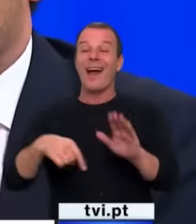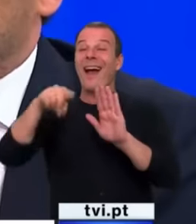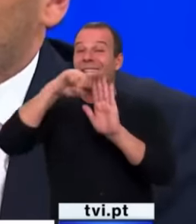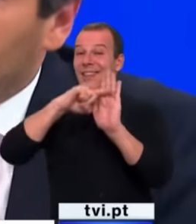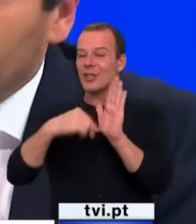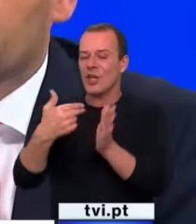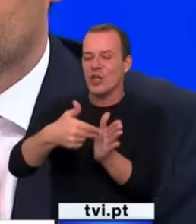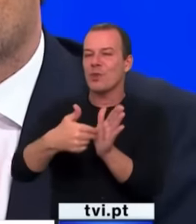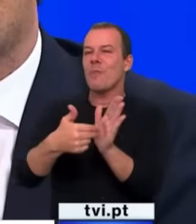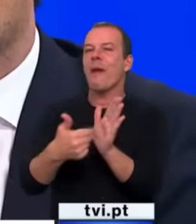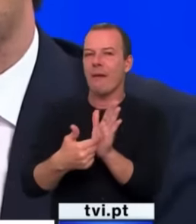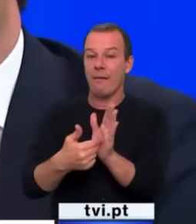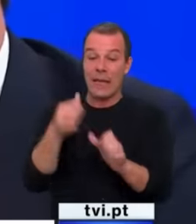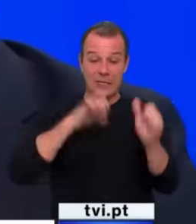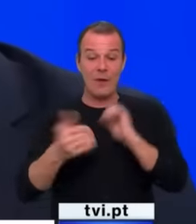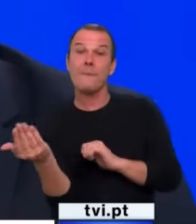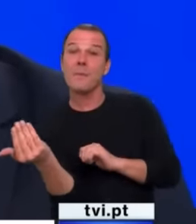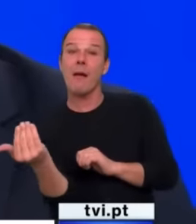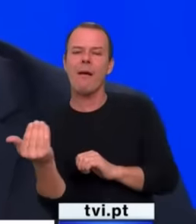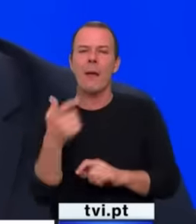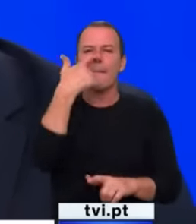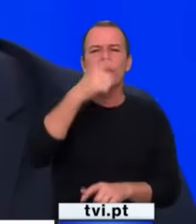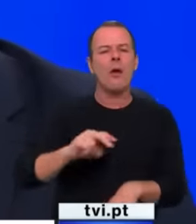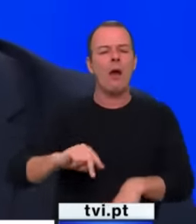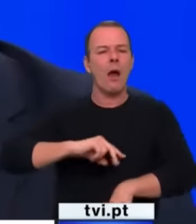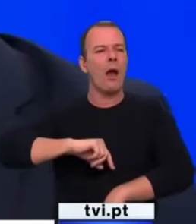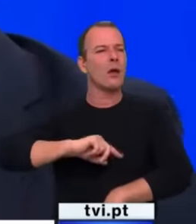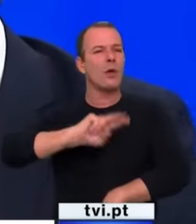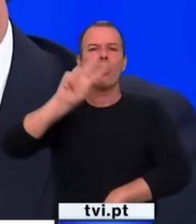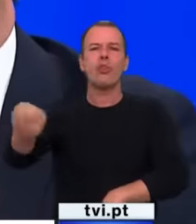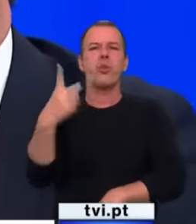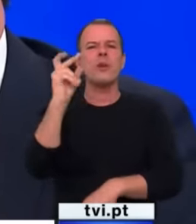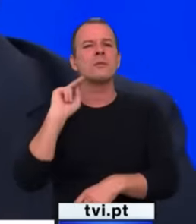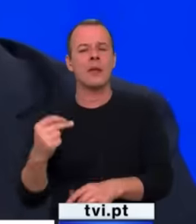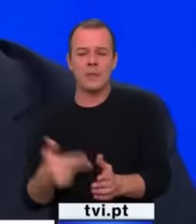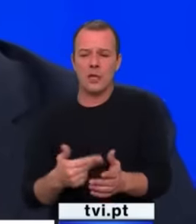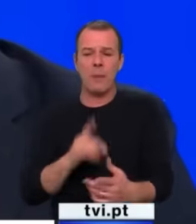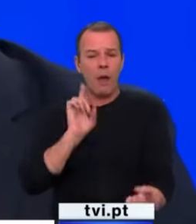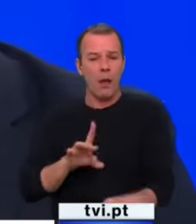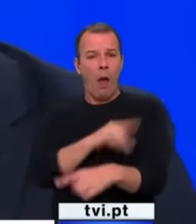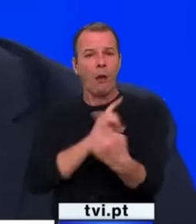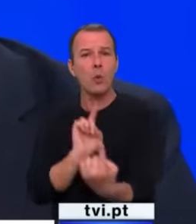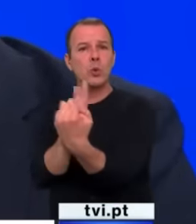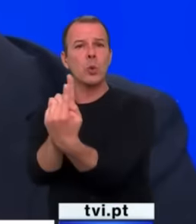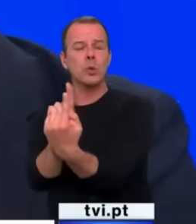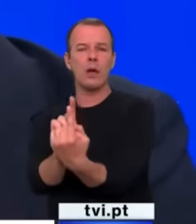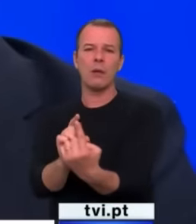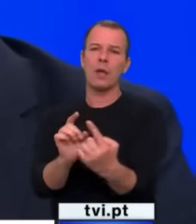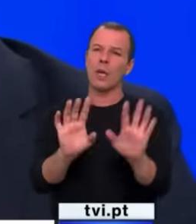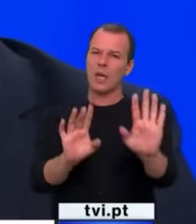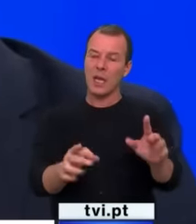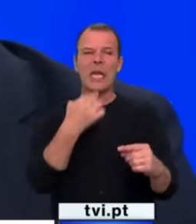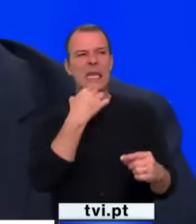espera, a falta de cirurgias, pessoas à espera 2 anos para ter uma consulta, e apresenta-se aqui a dizer que o Chega, desculpe lá,